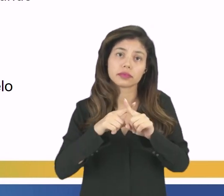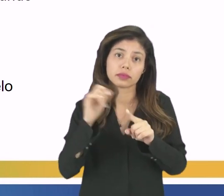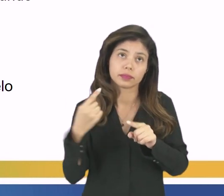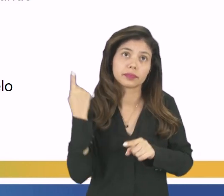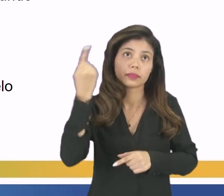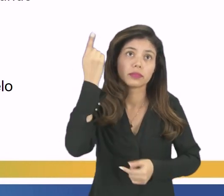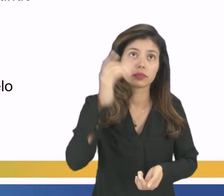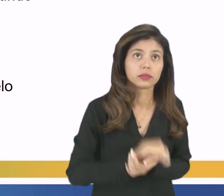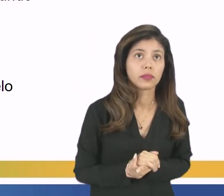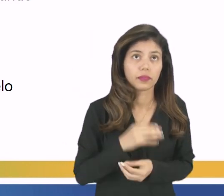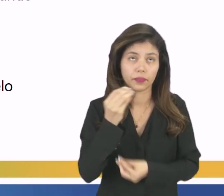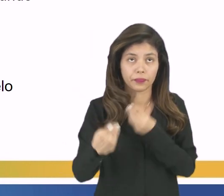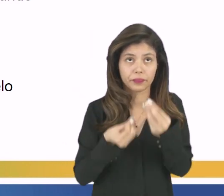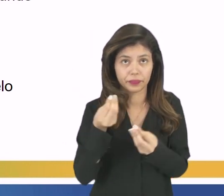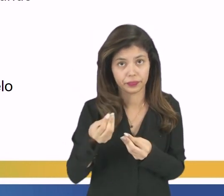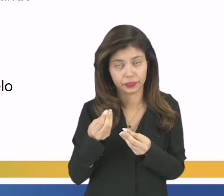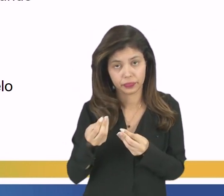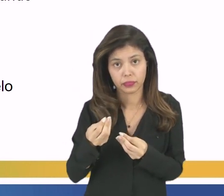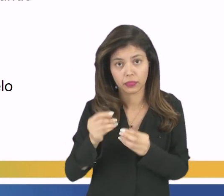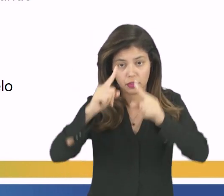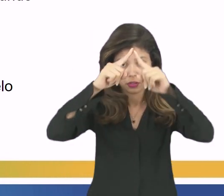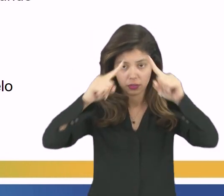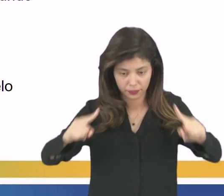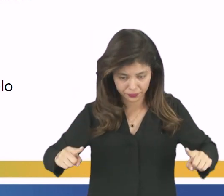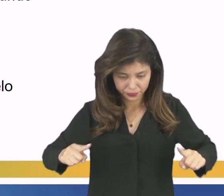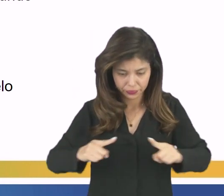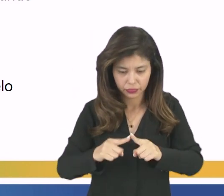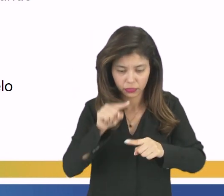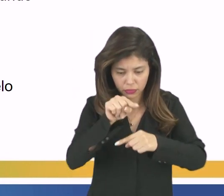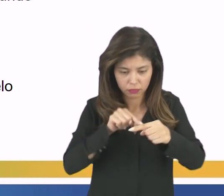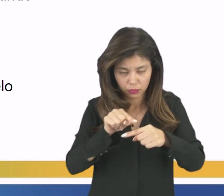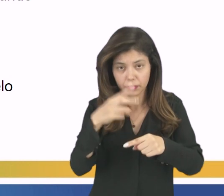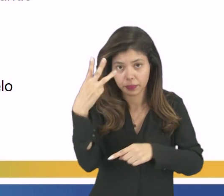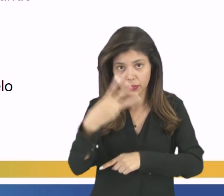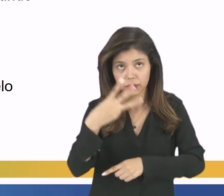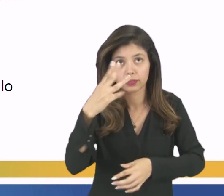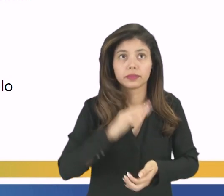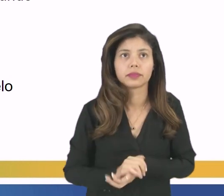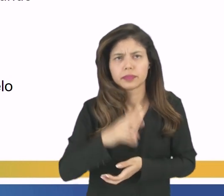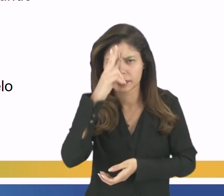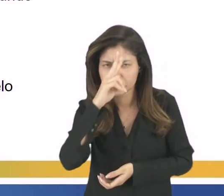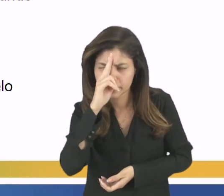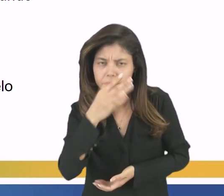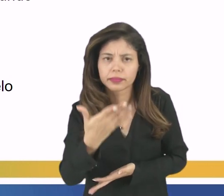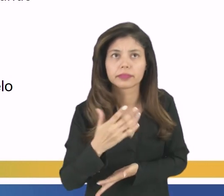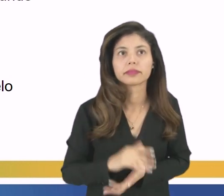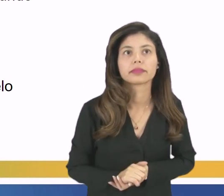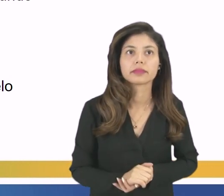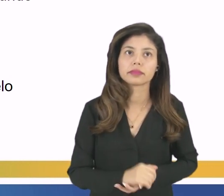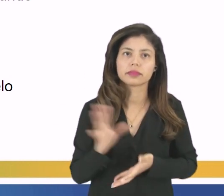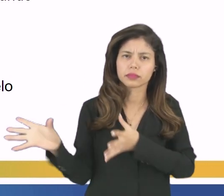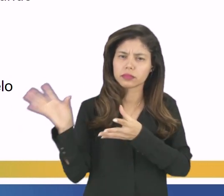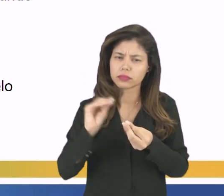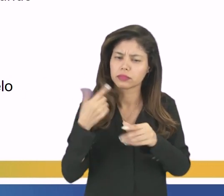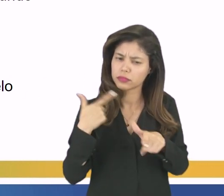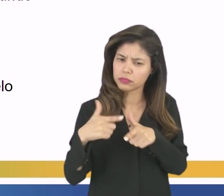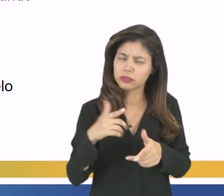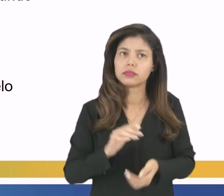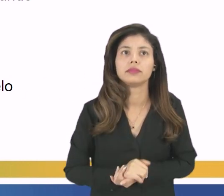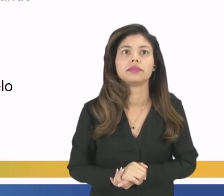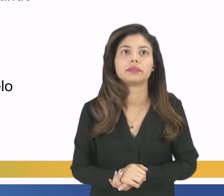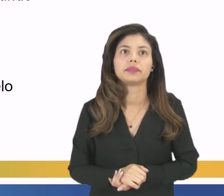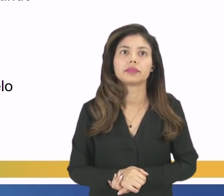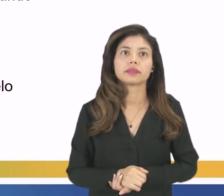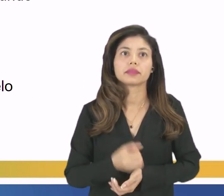altura. Em relação ao cone, como na pirâmide, você divide isso por 3, tá? Então é só lembrar disso. Então bora colocar isso aqui na prática?